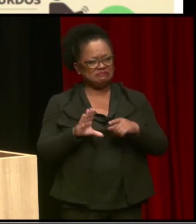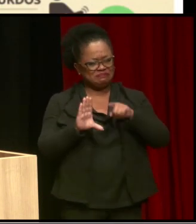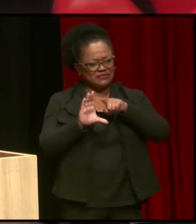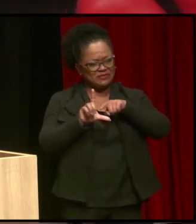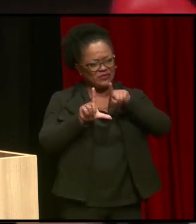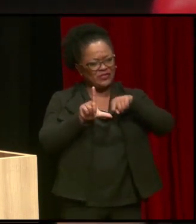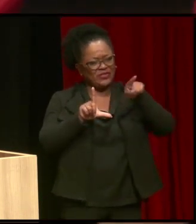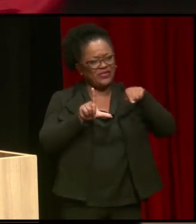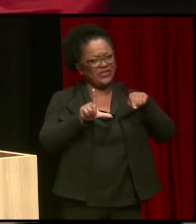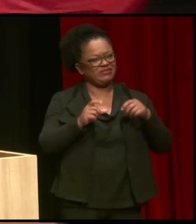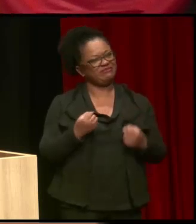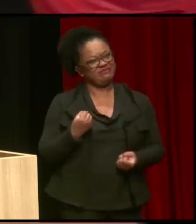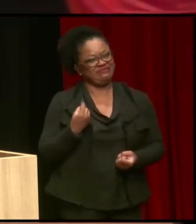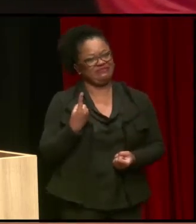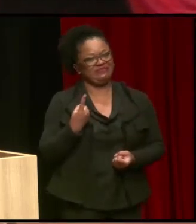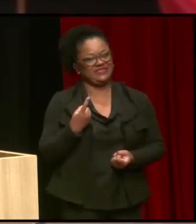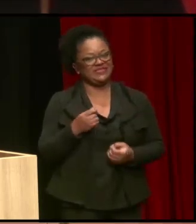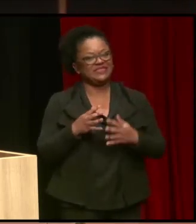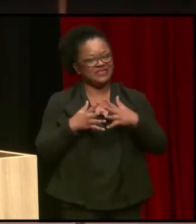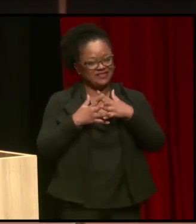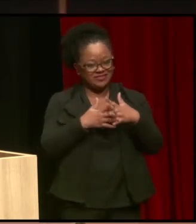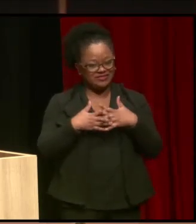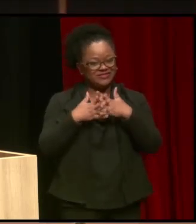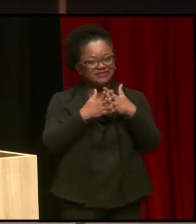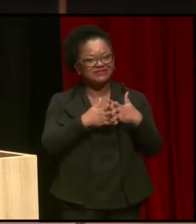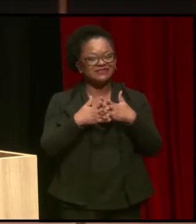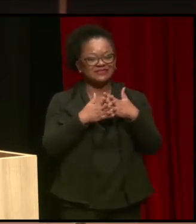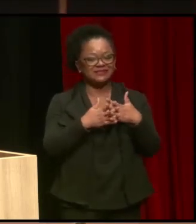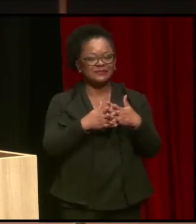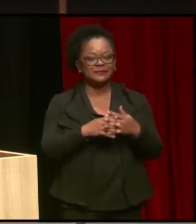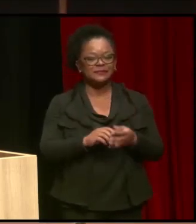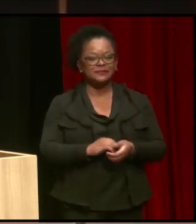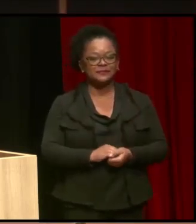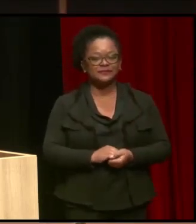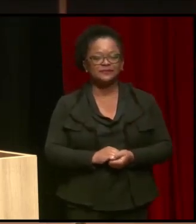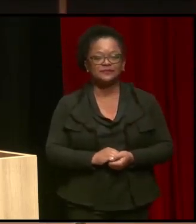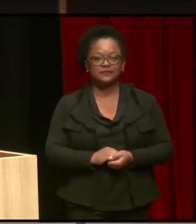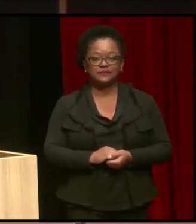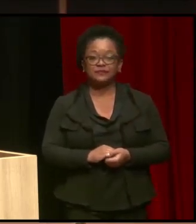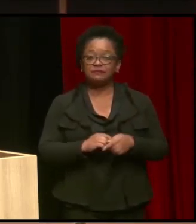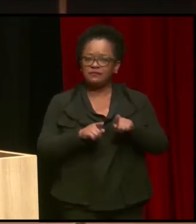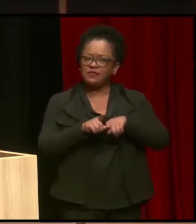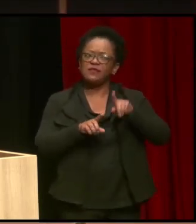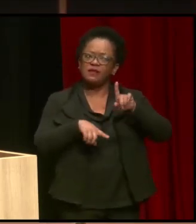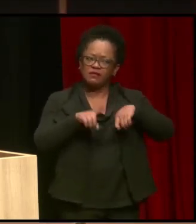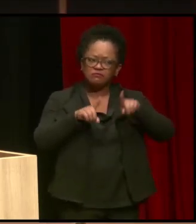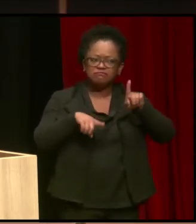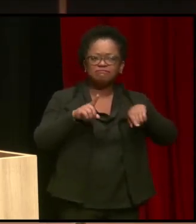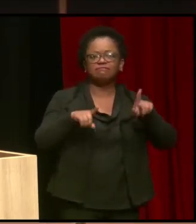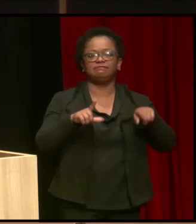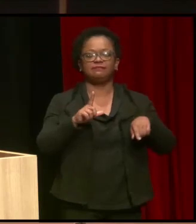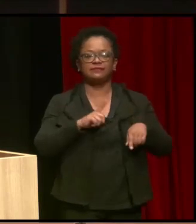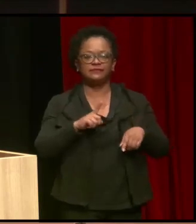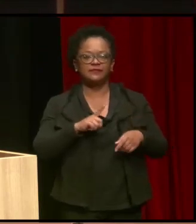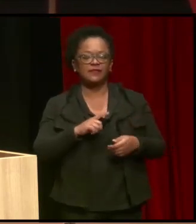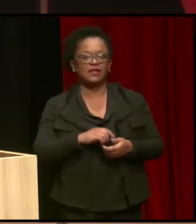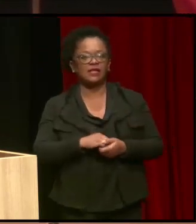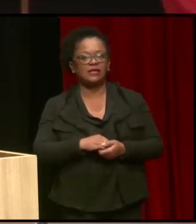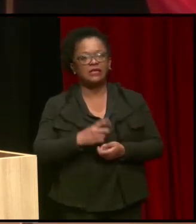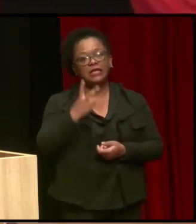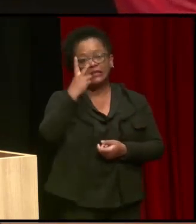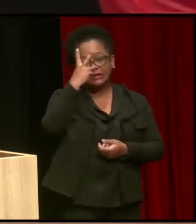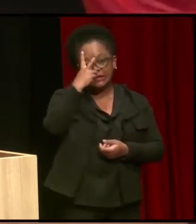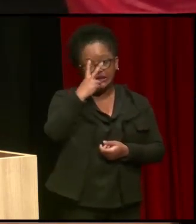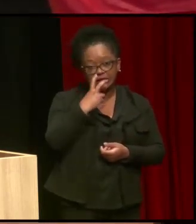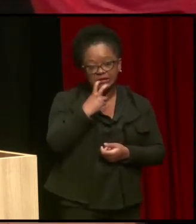Isso não é maluco? Eu estou dizendo para vocês, ó, a estatística... Aí tem diferenciações, por exemplo, não é totalmente cego, ele